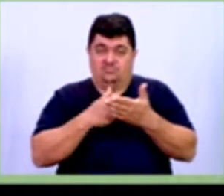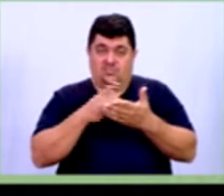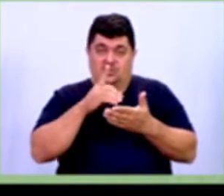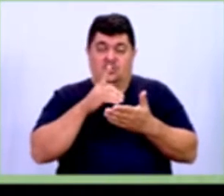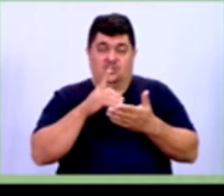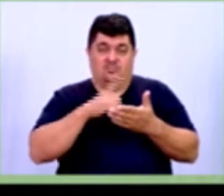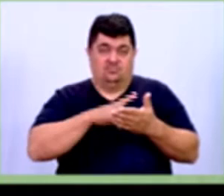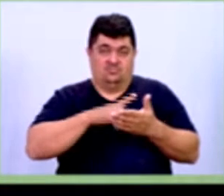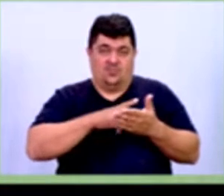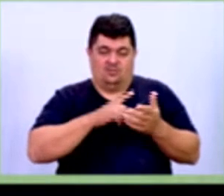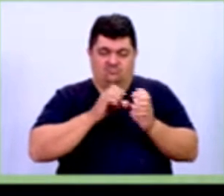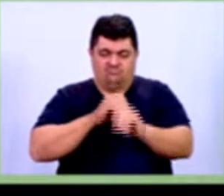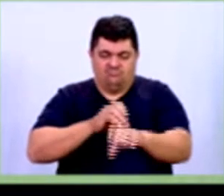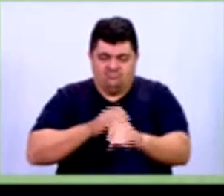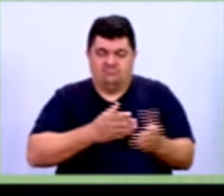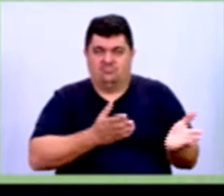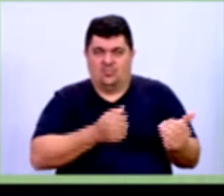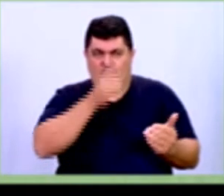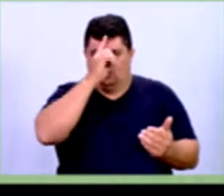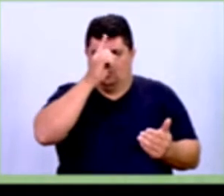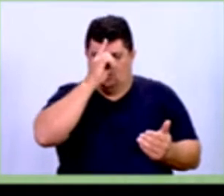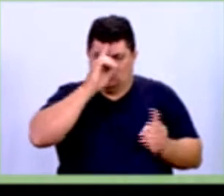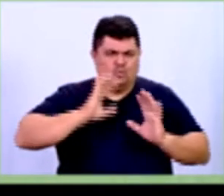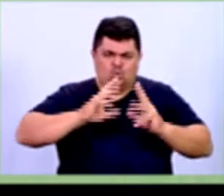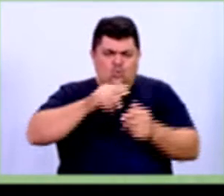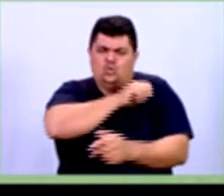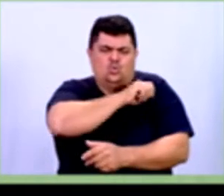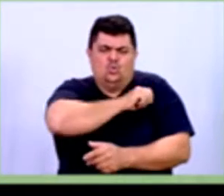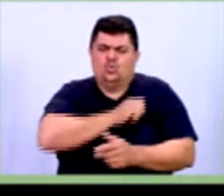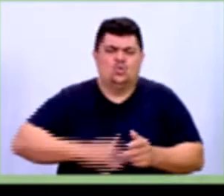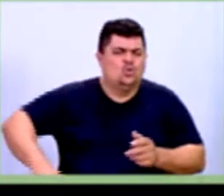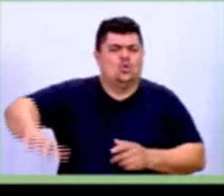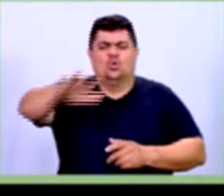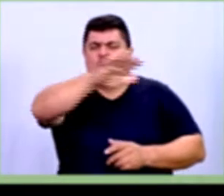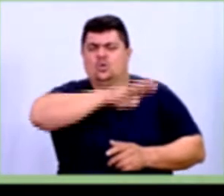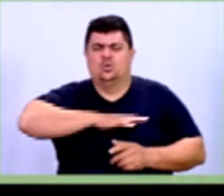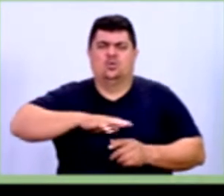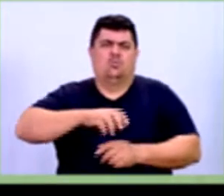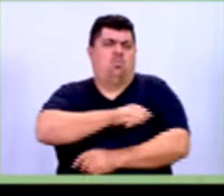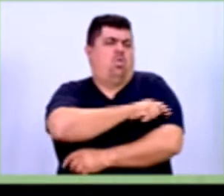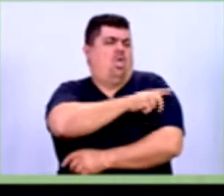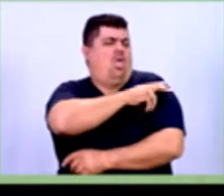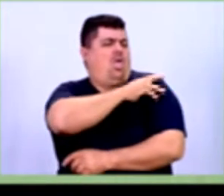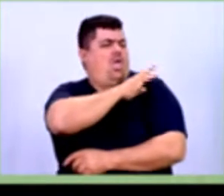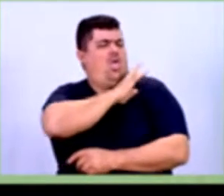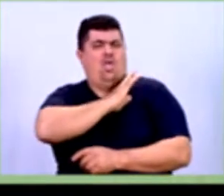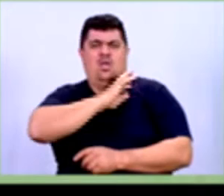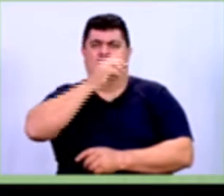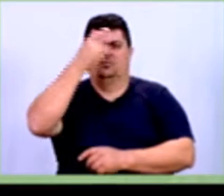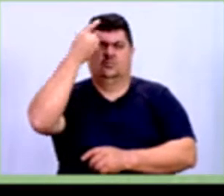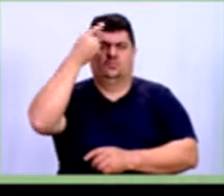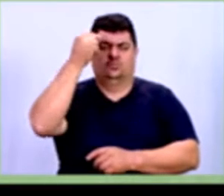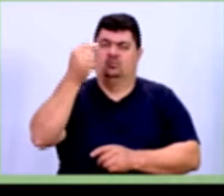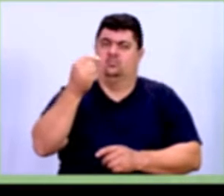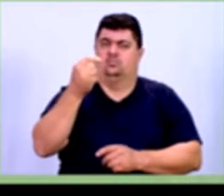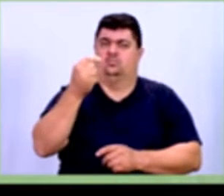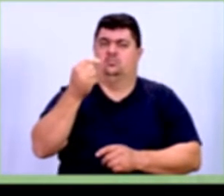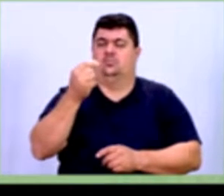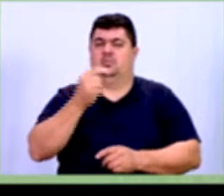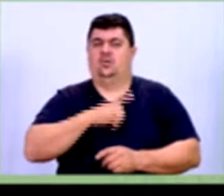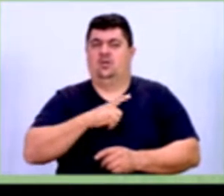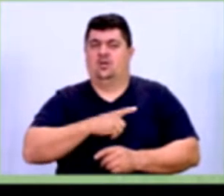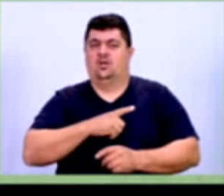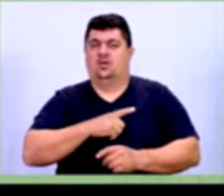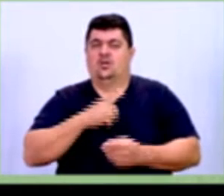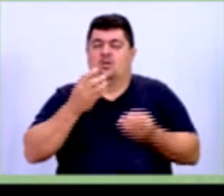e adultos, e para as demais modalidades também, ou os demais níveis, ele traz uma reflexão ao professor. Em